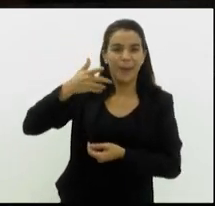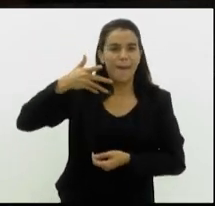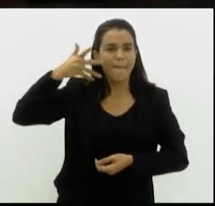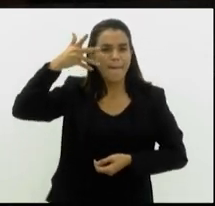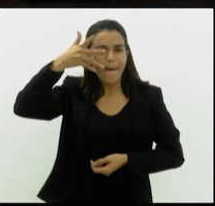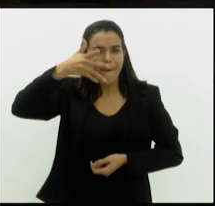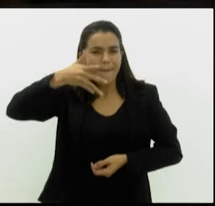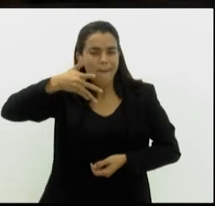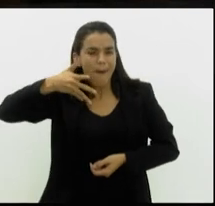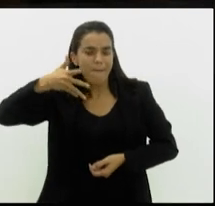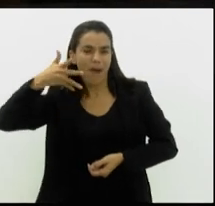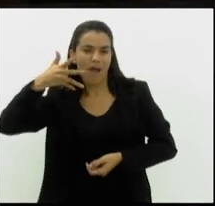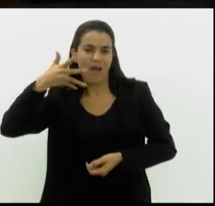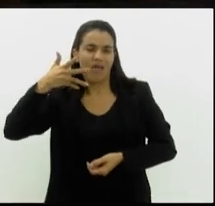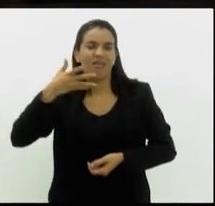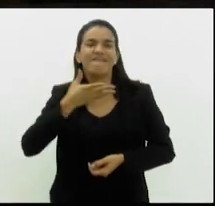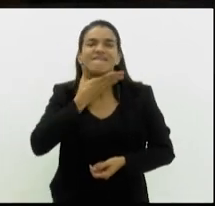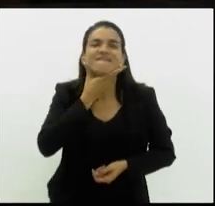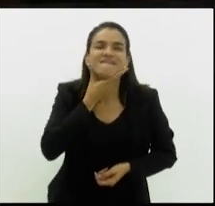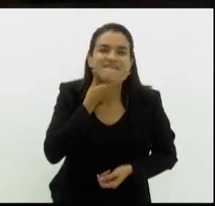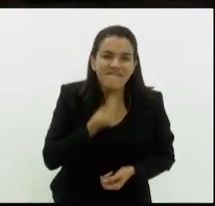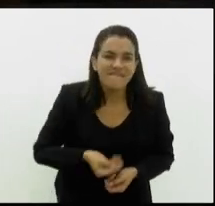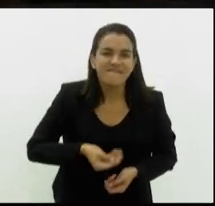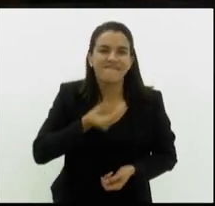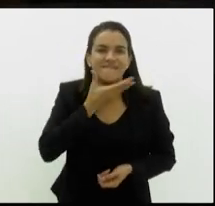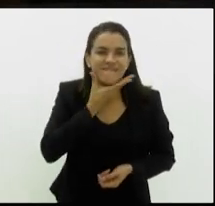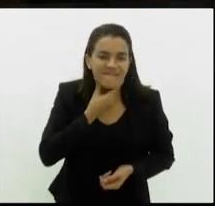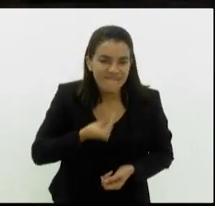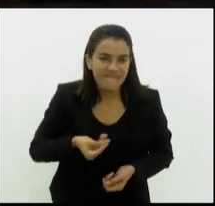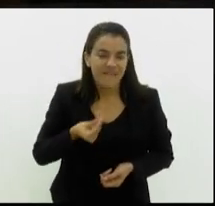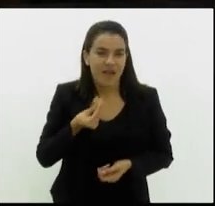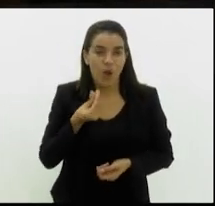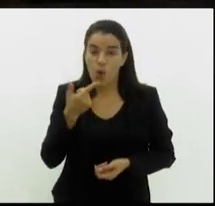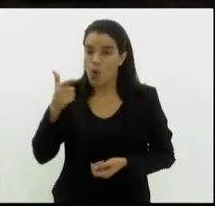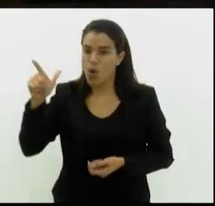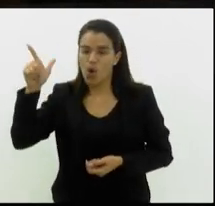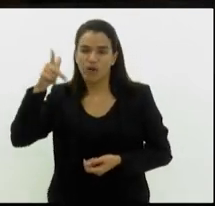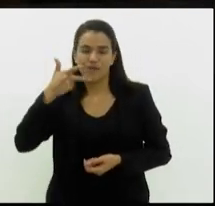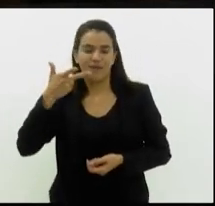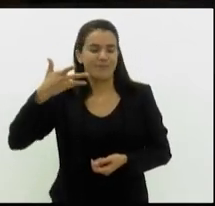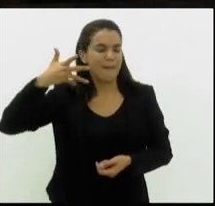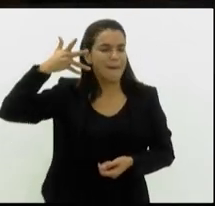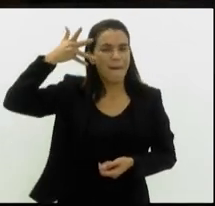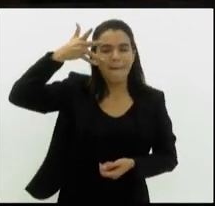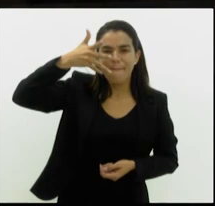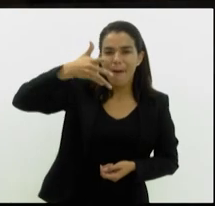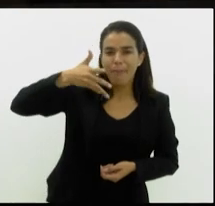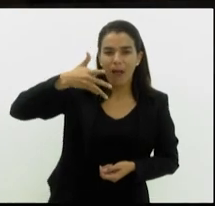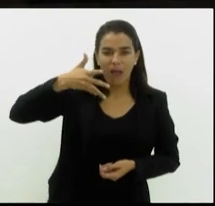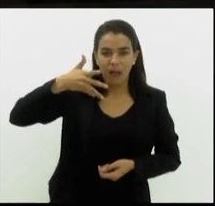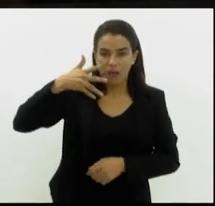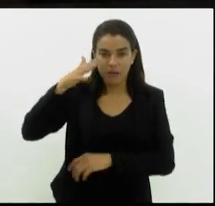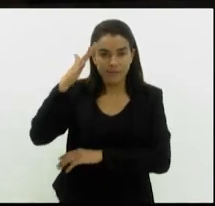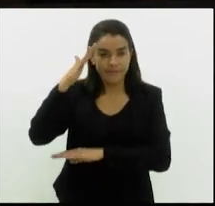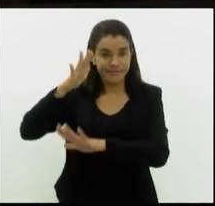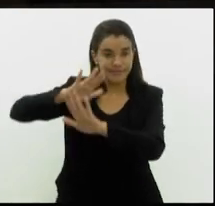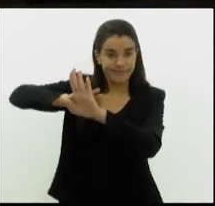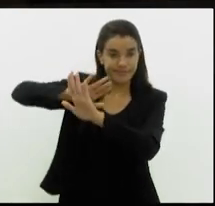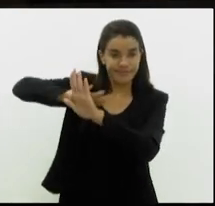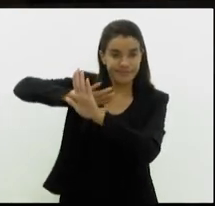discurso demagógico, outros dirão que é um discurso ideológico,